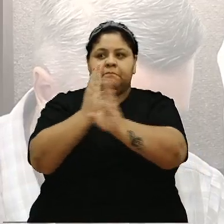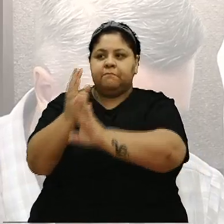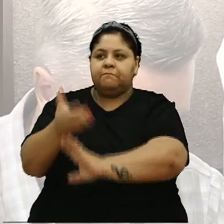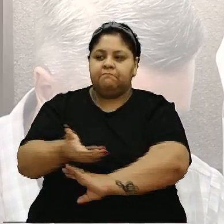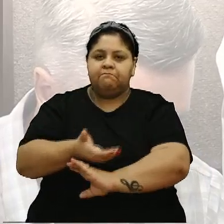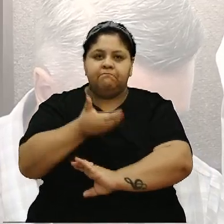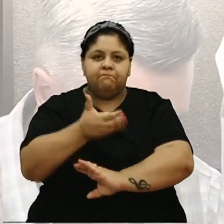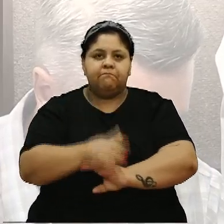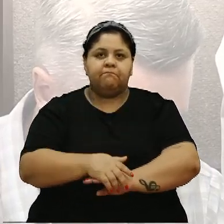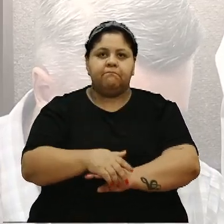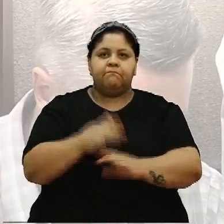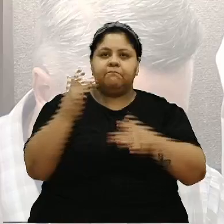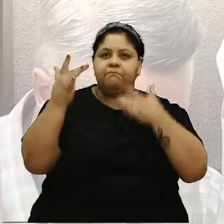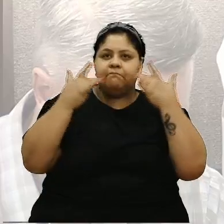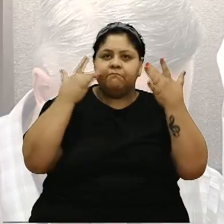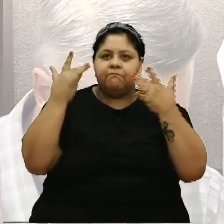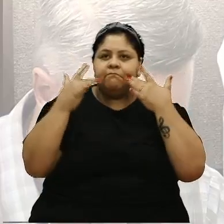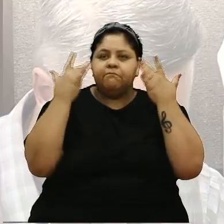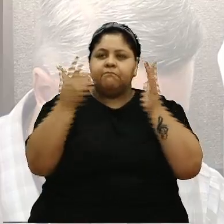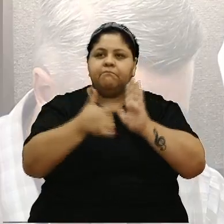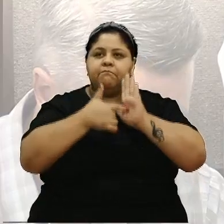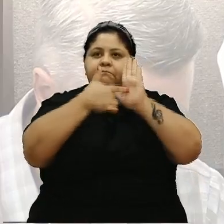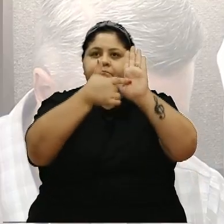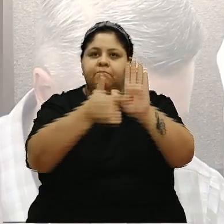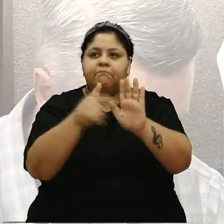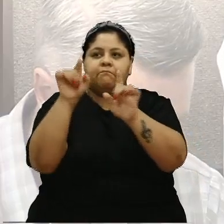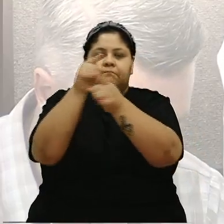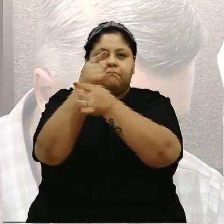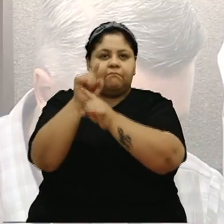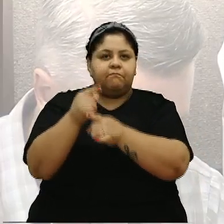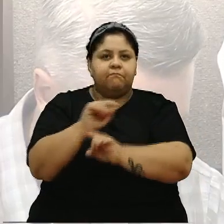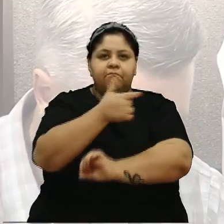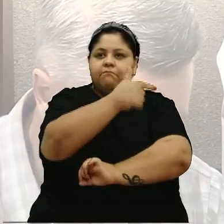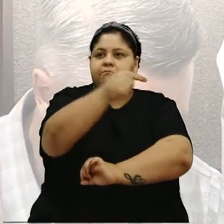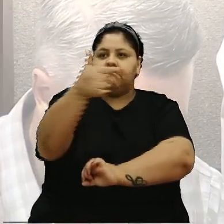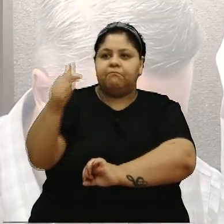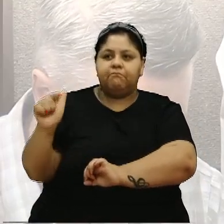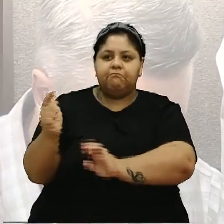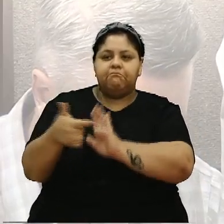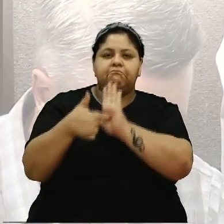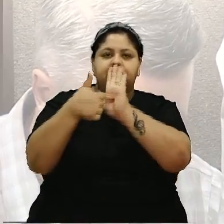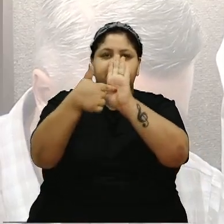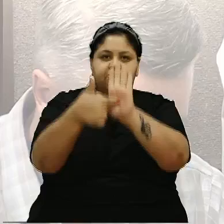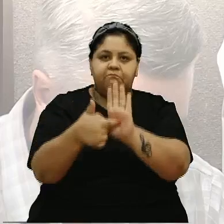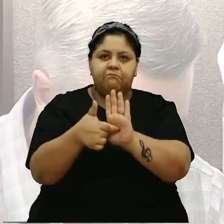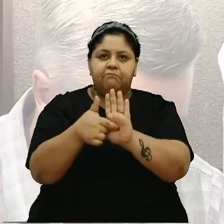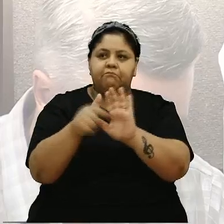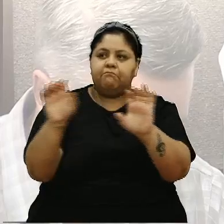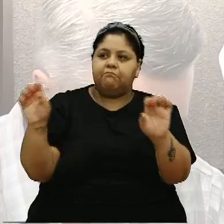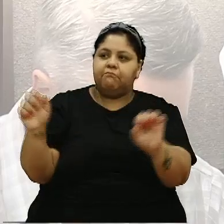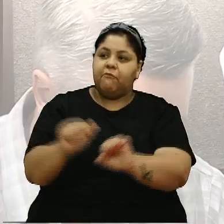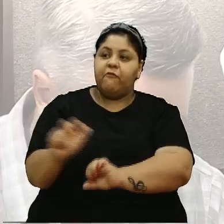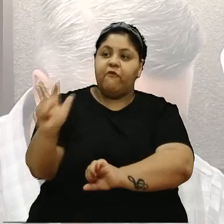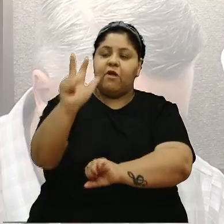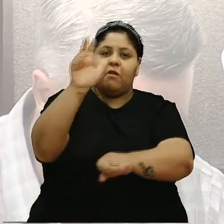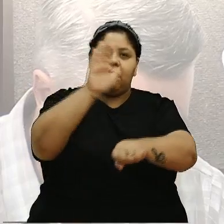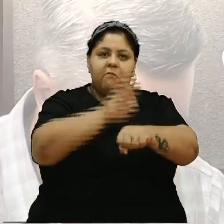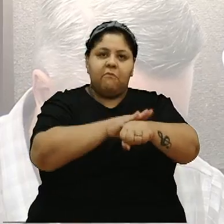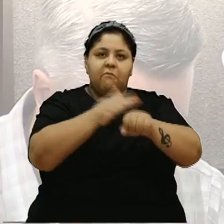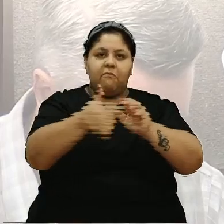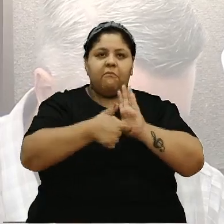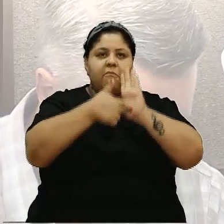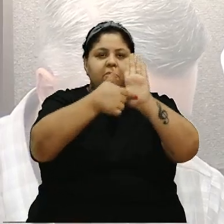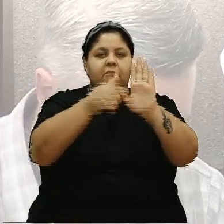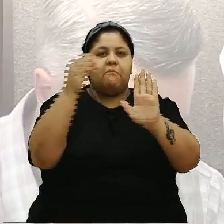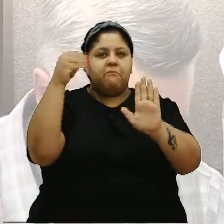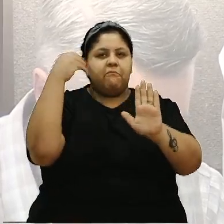Noel, teatros, shows, concertos, entre outros espetáculos, engrandecem o momento proporcionando